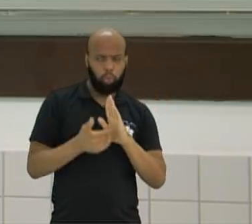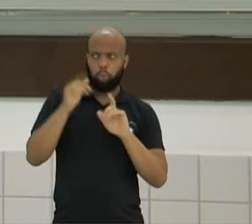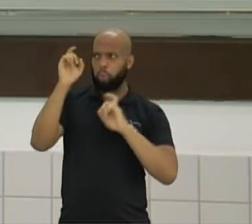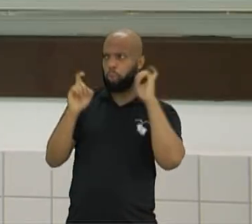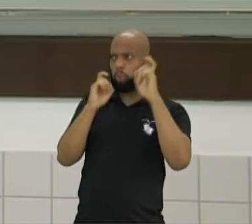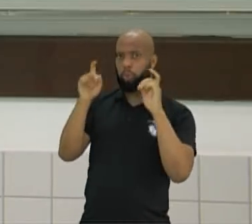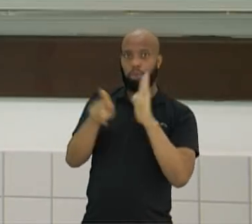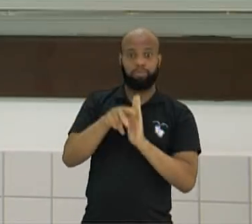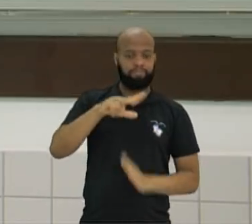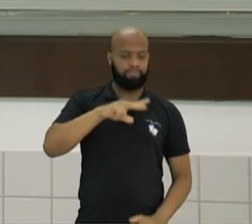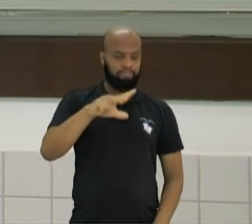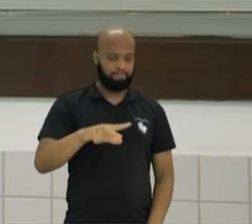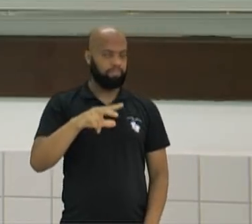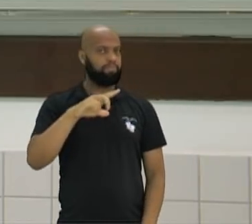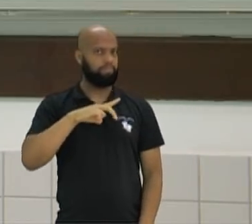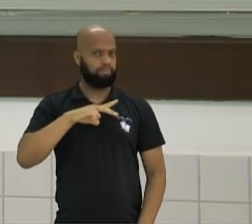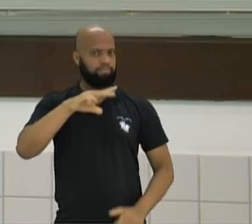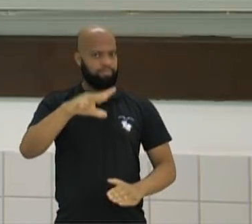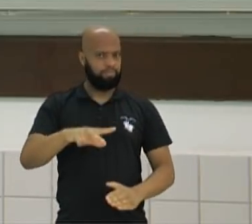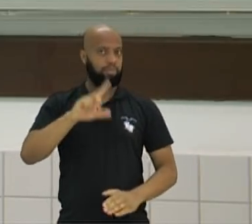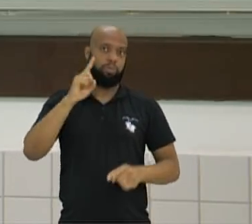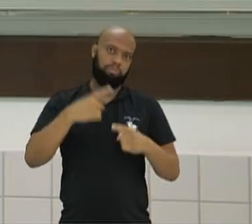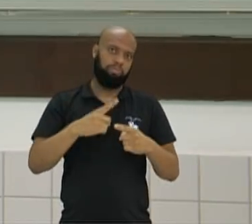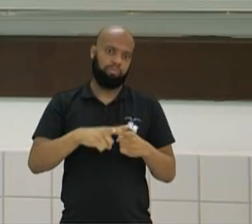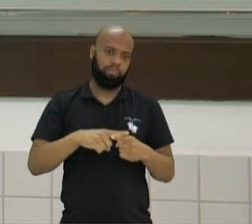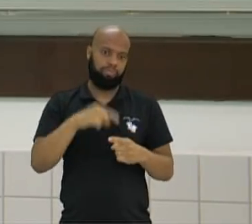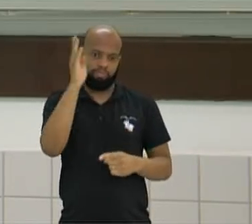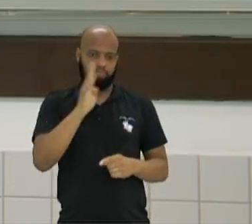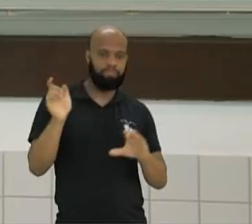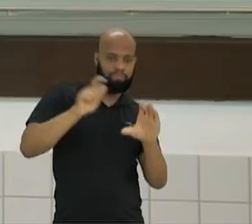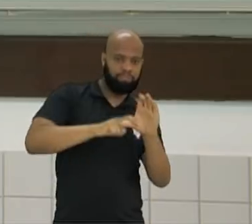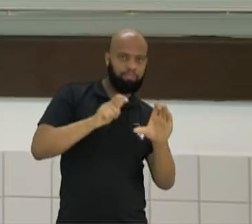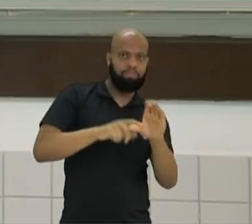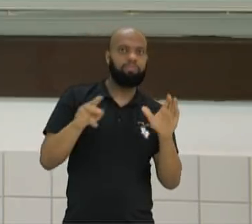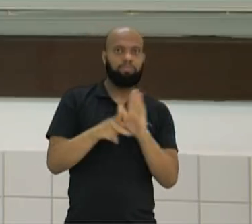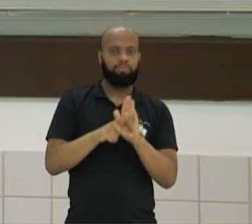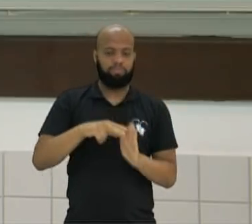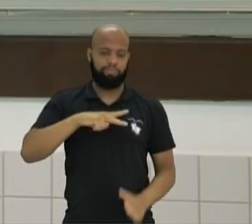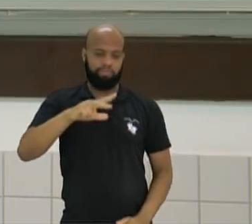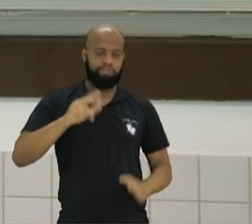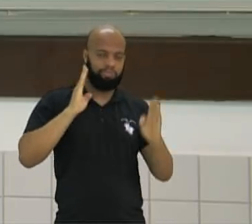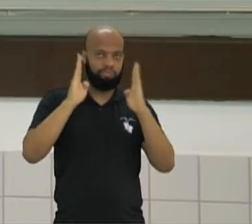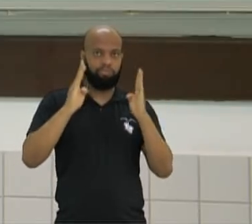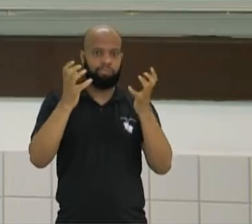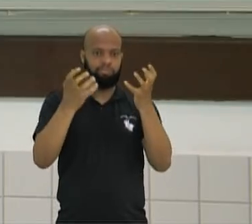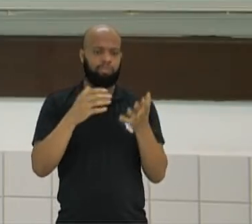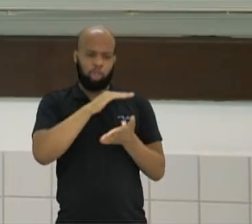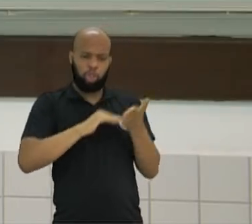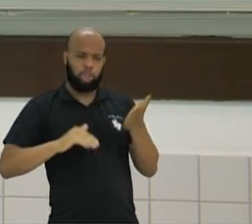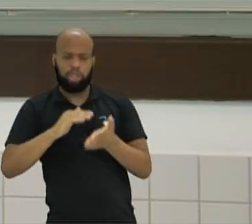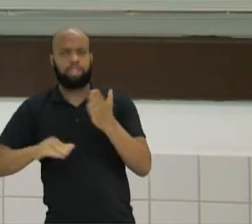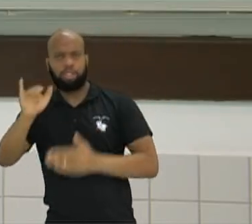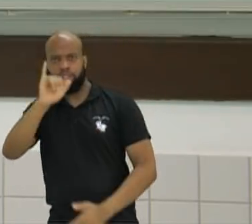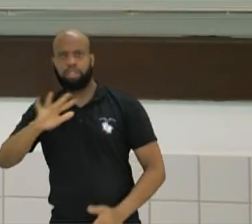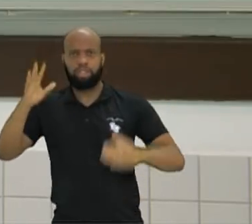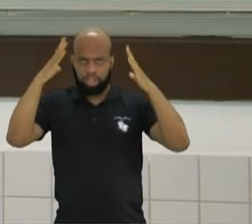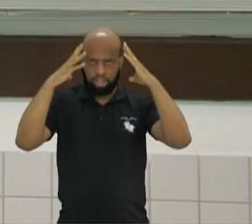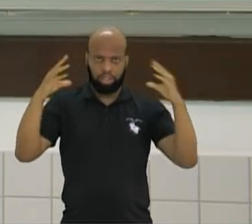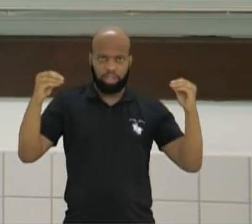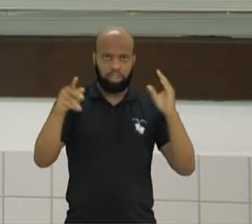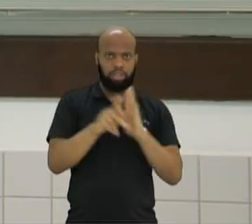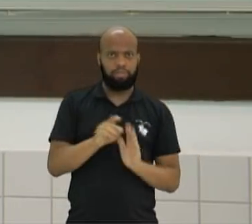preocupação portuguesa, claro, né, porque é uma colônia portuguesa, em tentar desconstruir a presença holandesa na região. E mesmo assim não